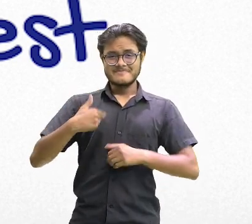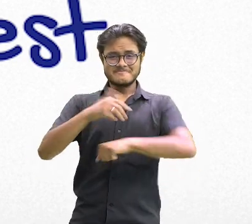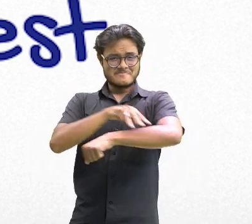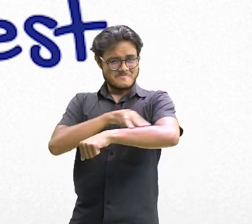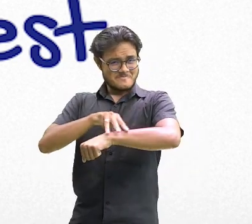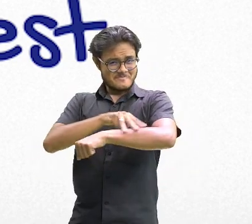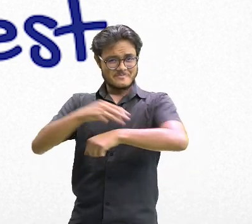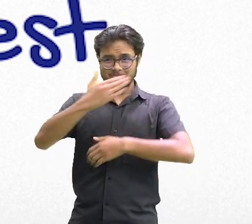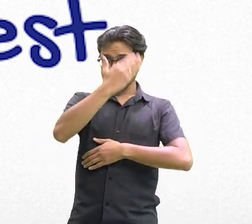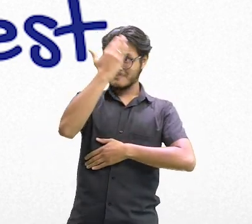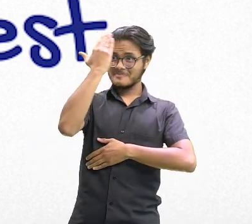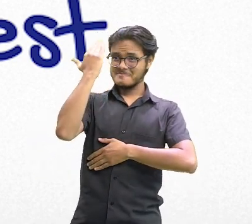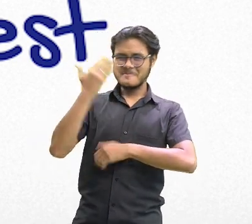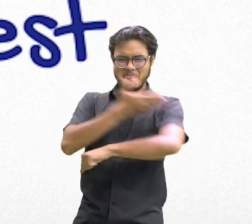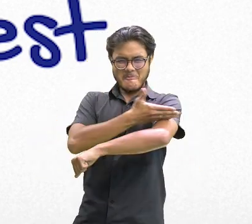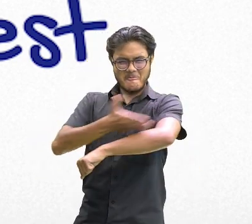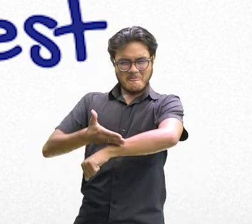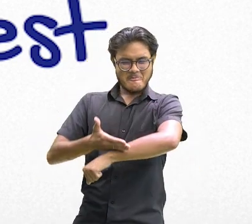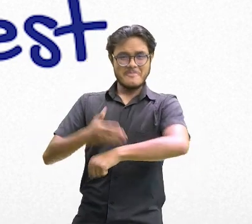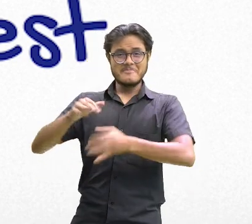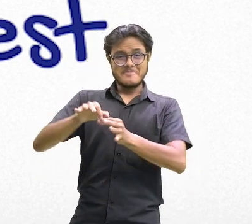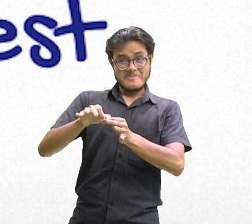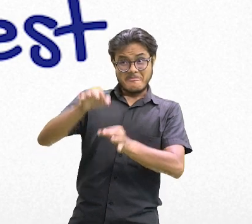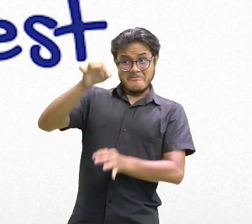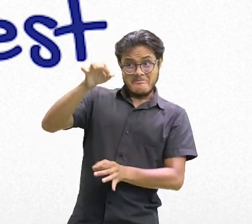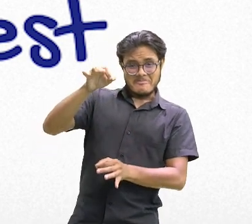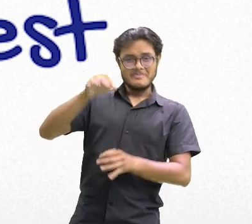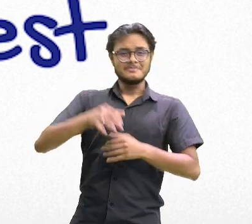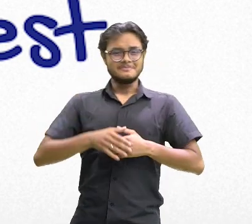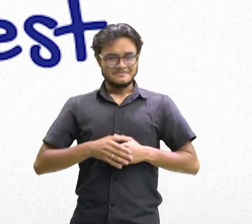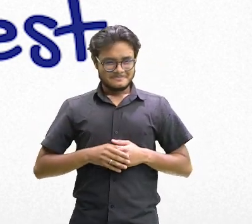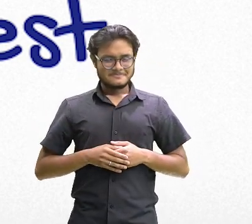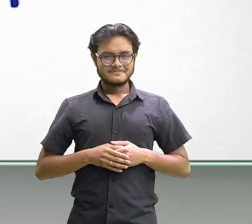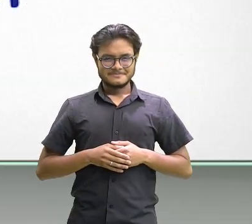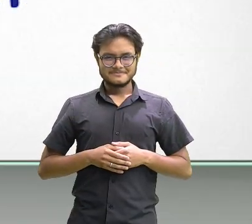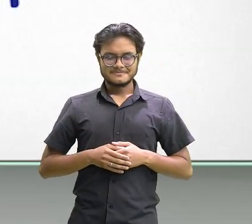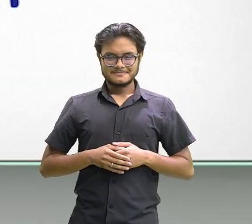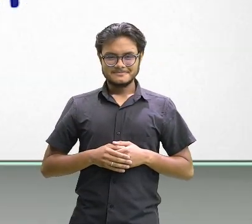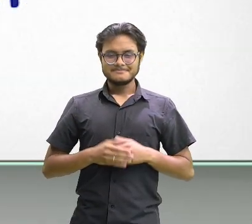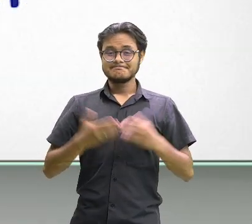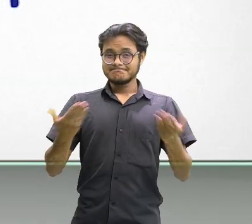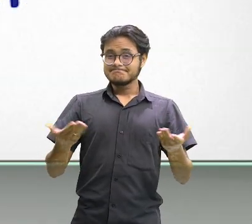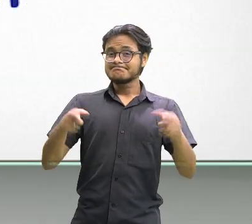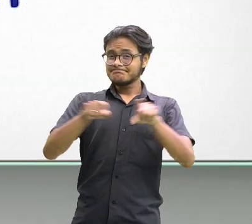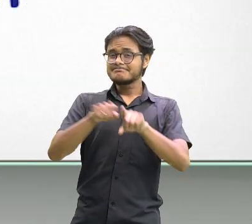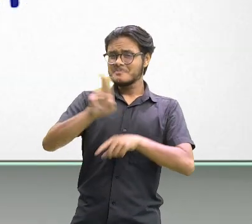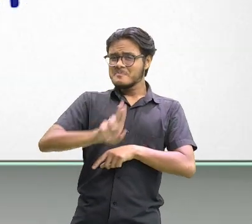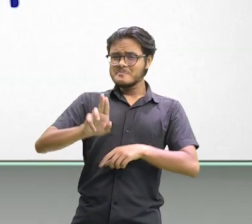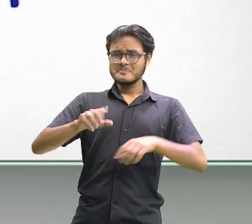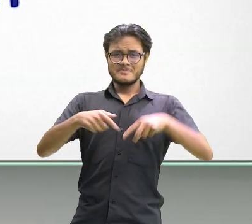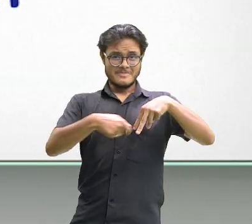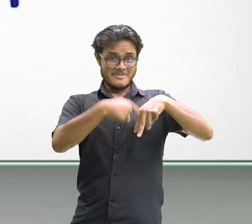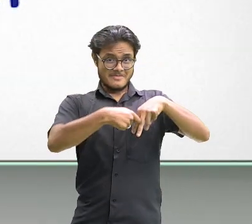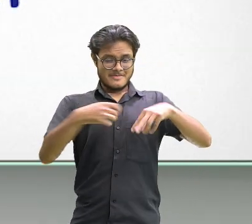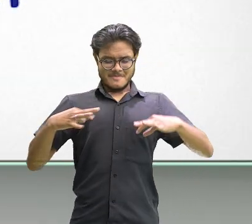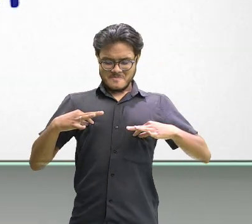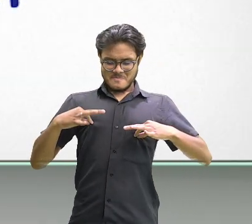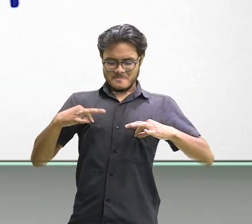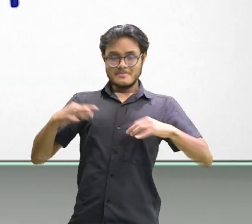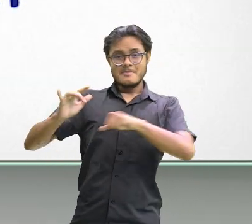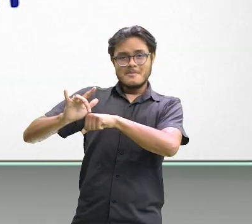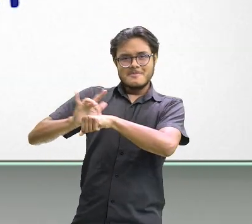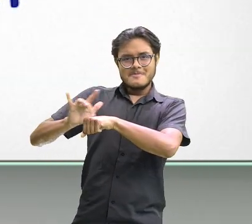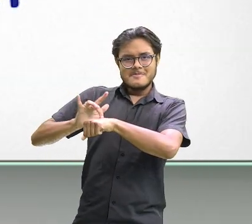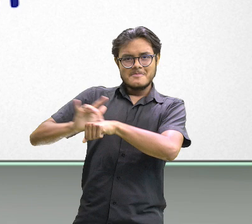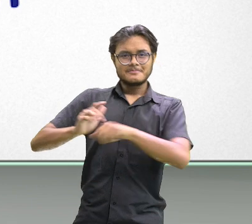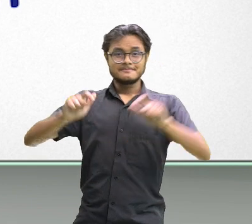pardo, cabelos grisalhos, tenho estatura alta, 1,81 m. Estou trajando a calça jeans e camisa preta.